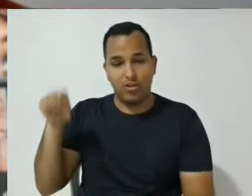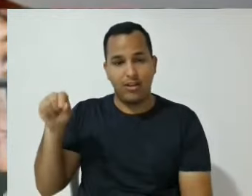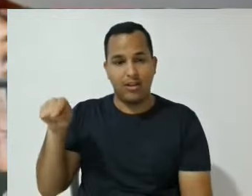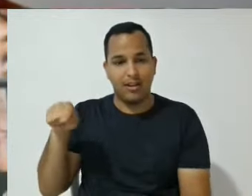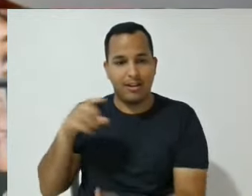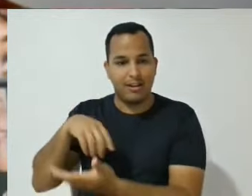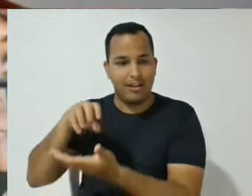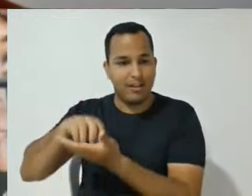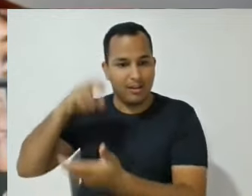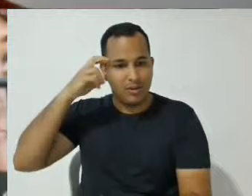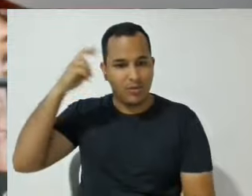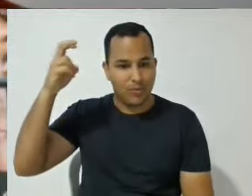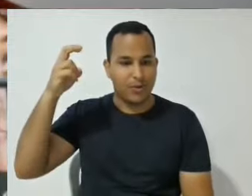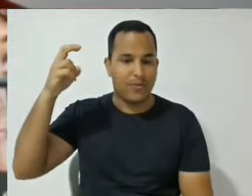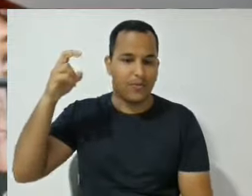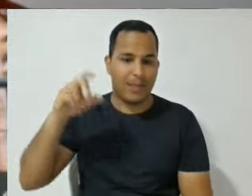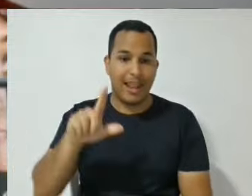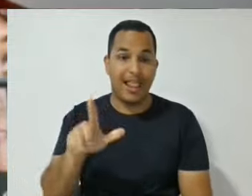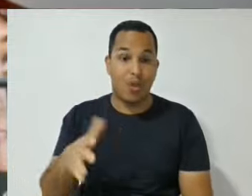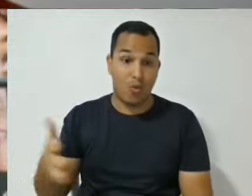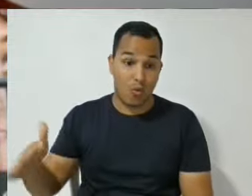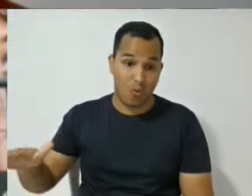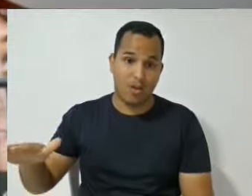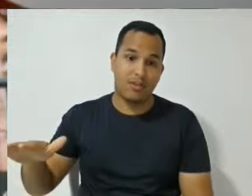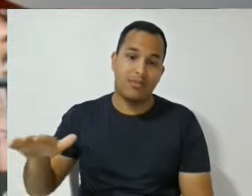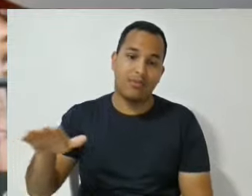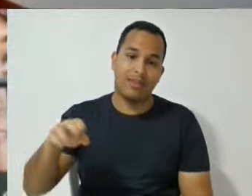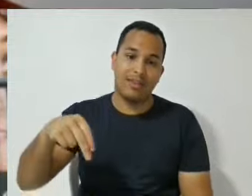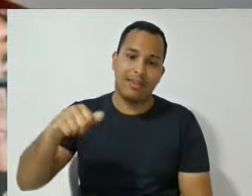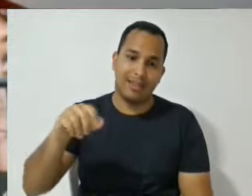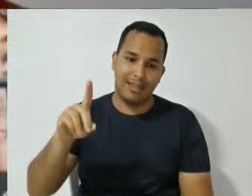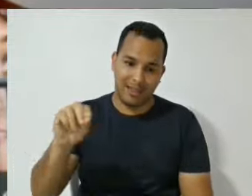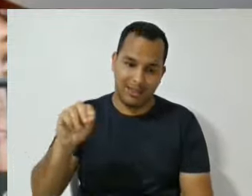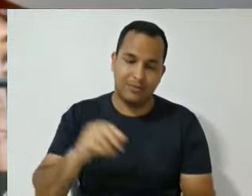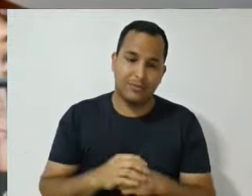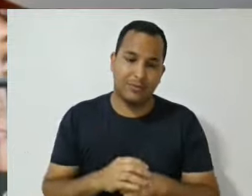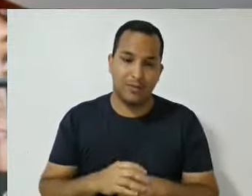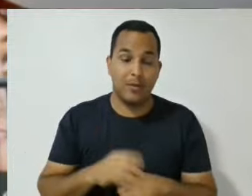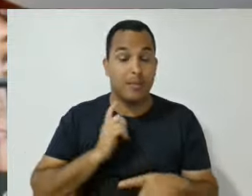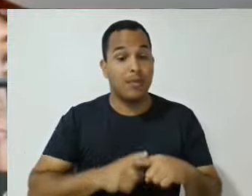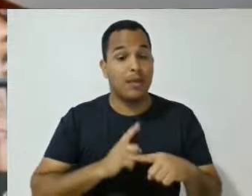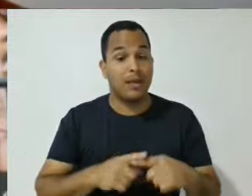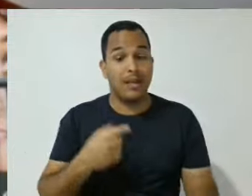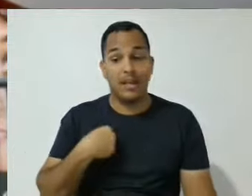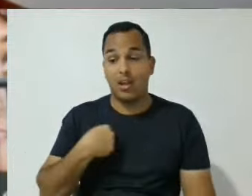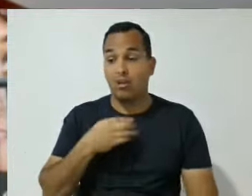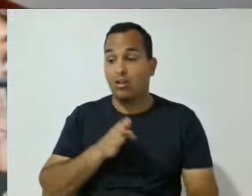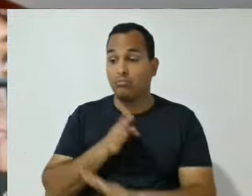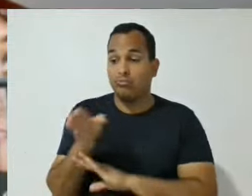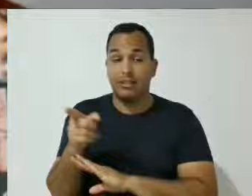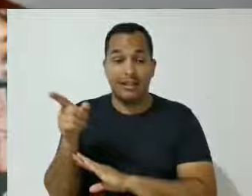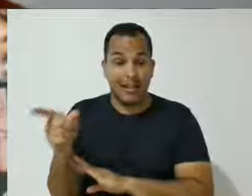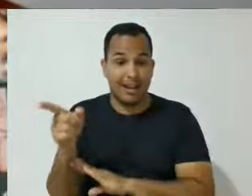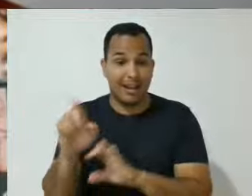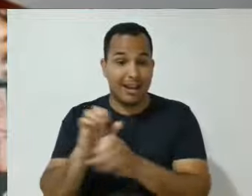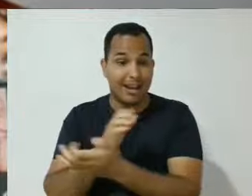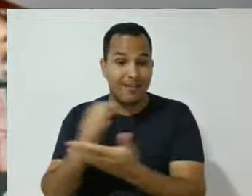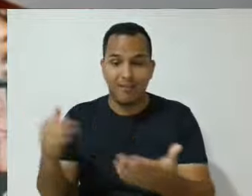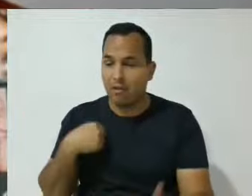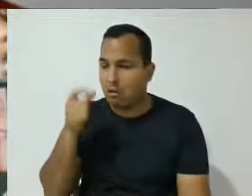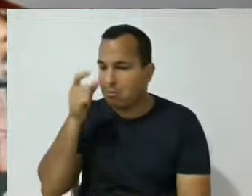Centro Cultural Lagoa do Nado, porque eu havia visto um espetáculo circense lá, Grace, que eu